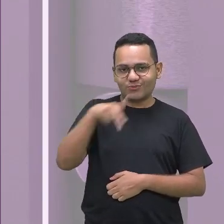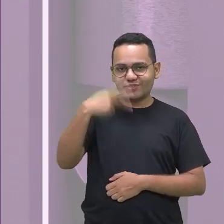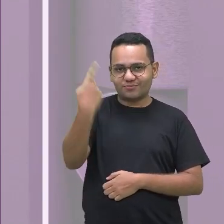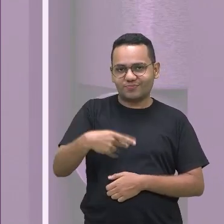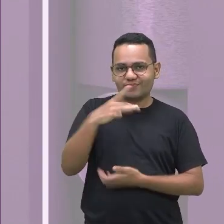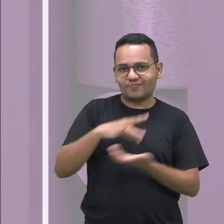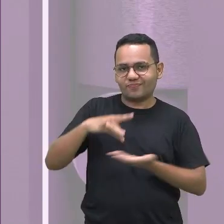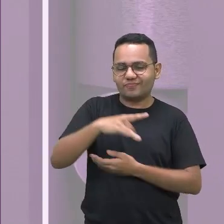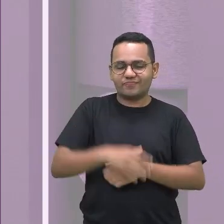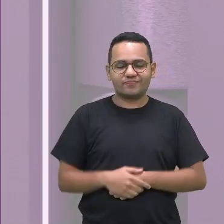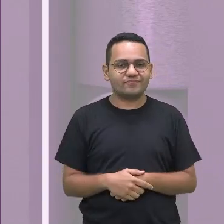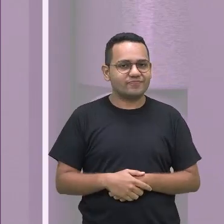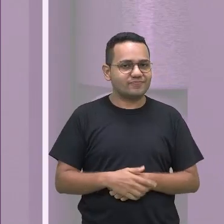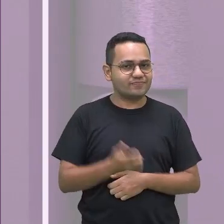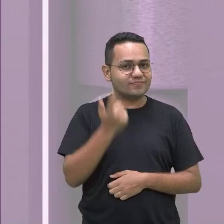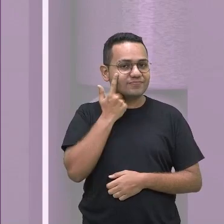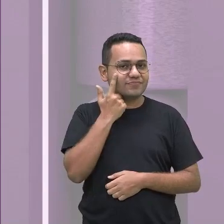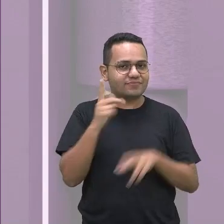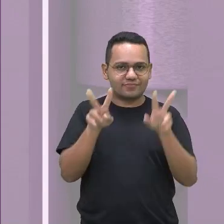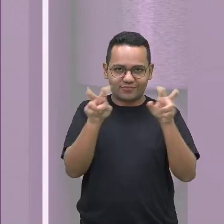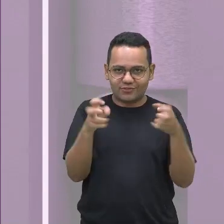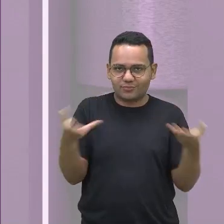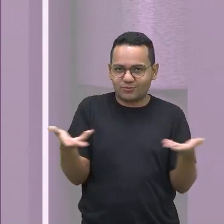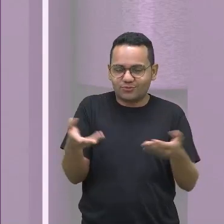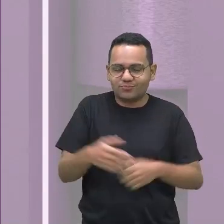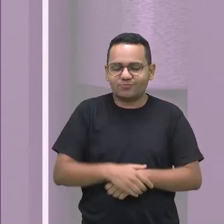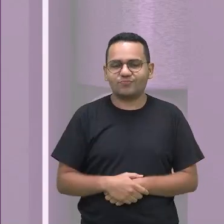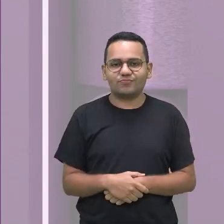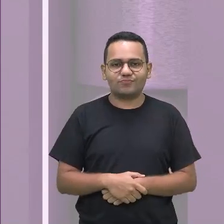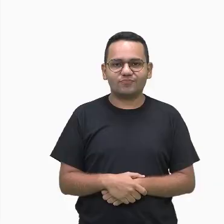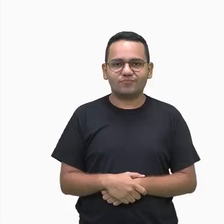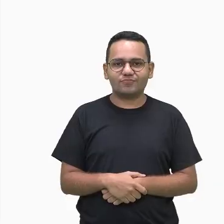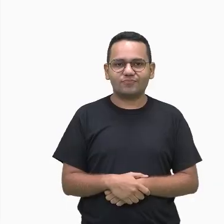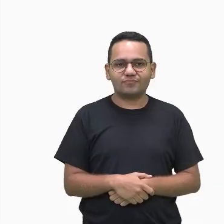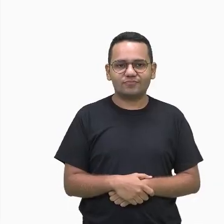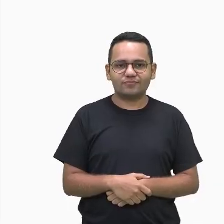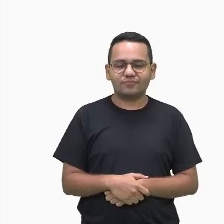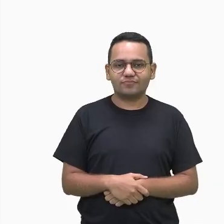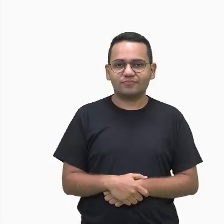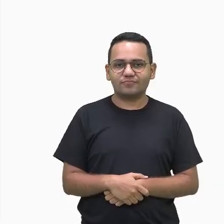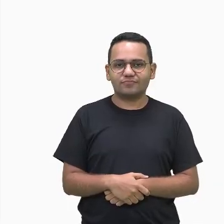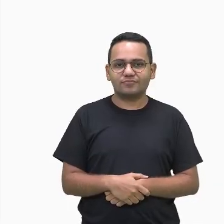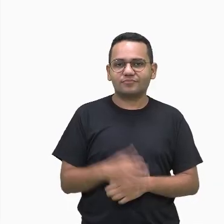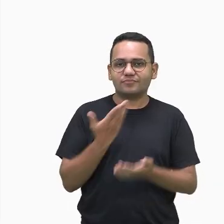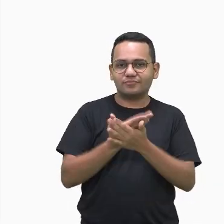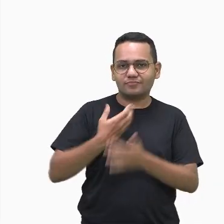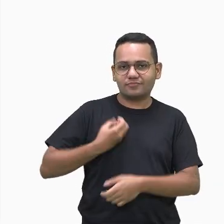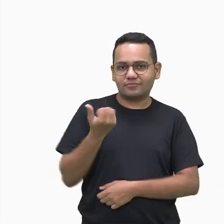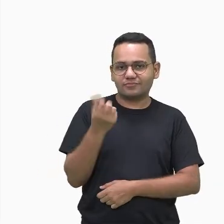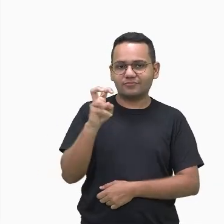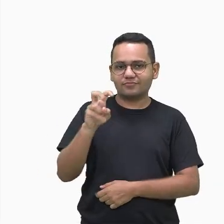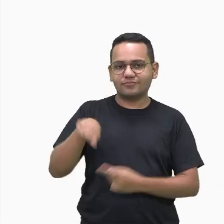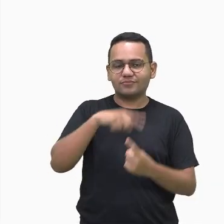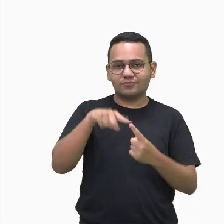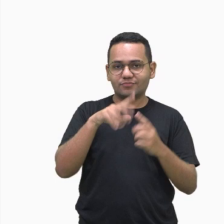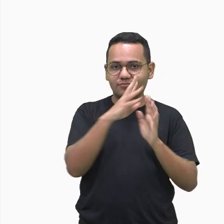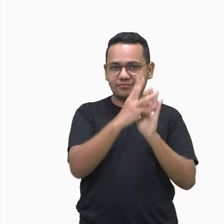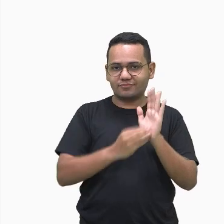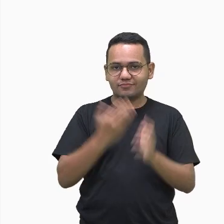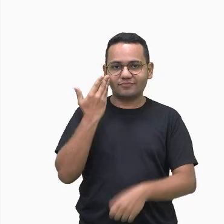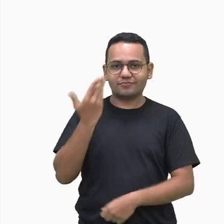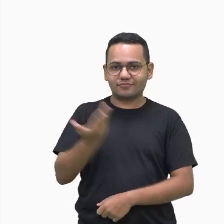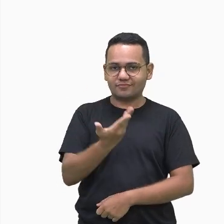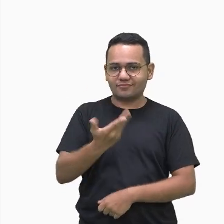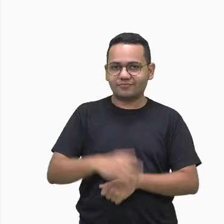e vamos ver juntos aqui o que tem planejado para estarmos estudando. Então, a nossa aula de número 65 tem como objeto